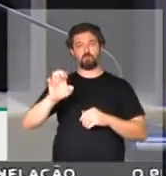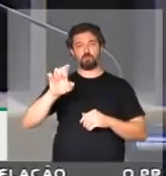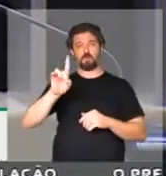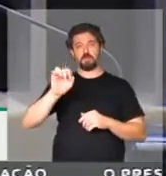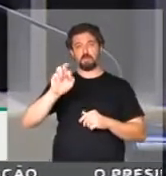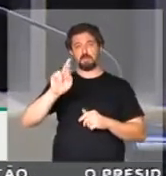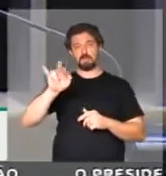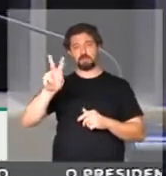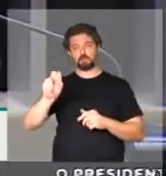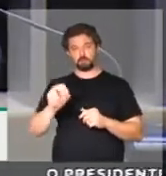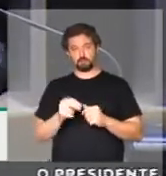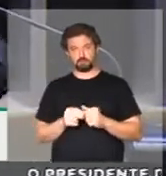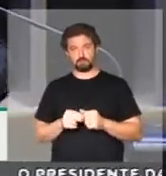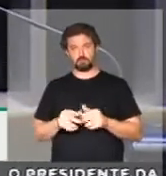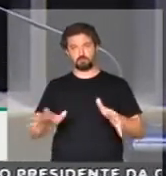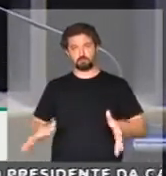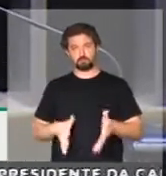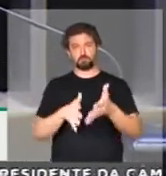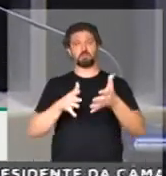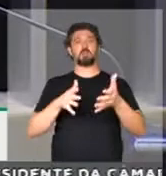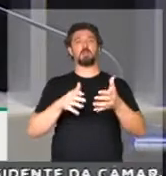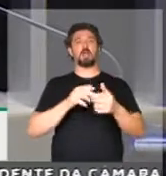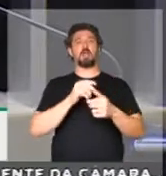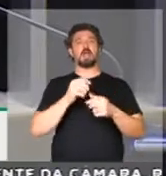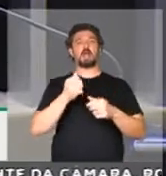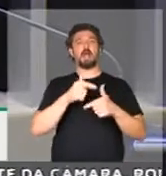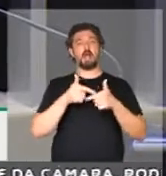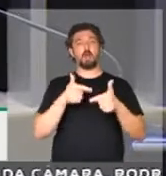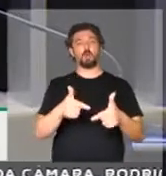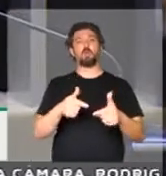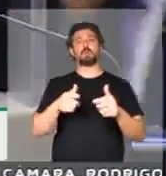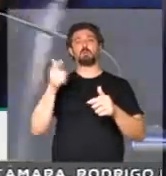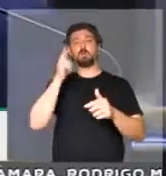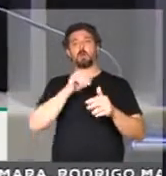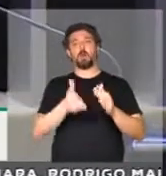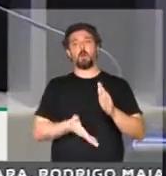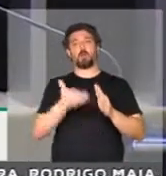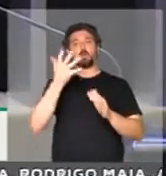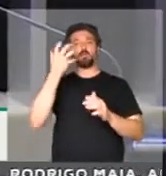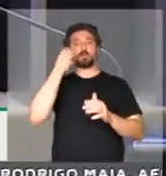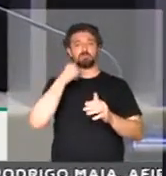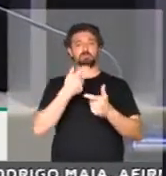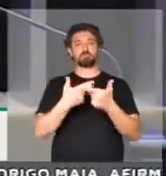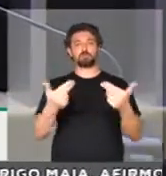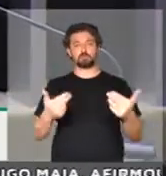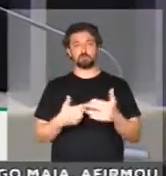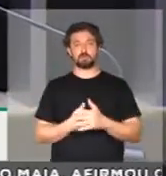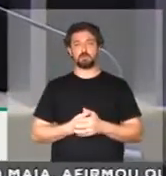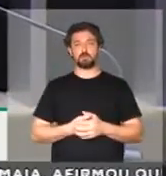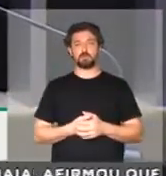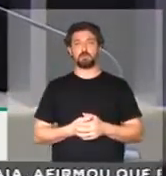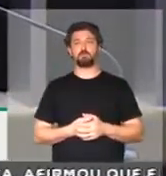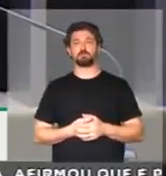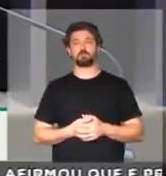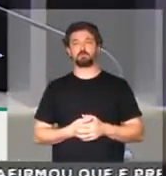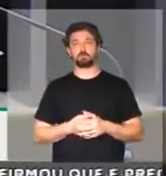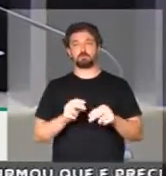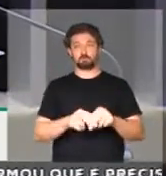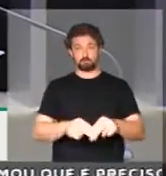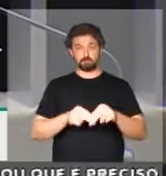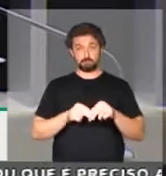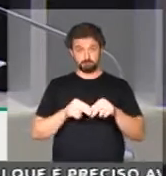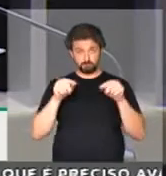e fomentando as ações que resultem no aumento das nossas receitas. Nesse